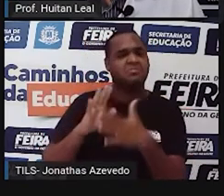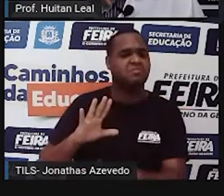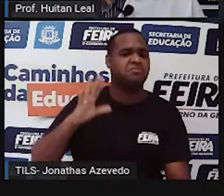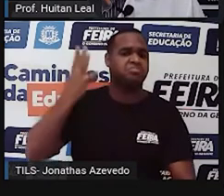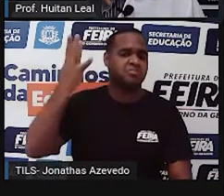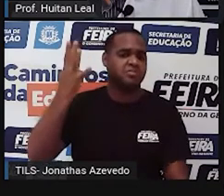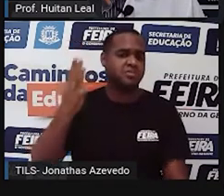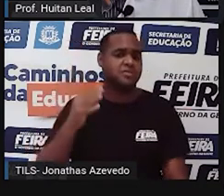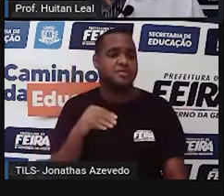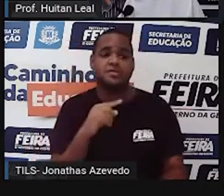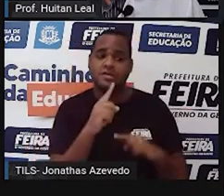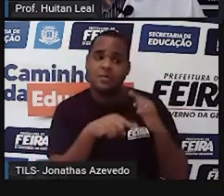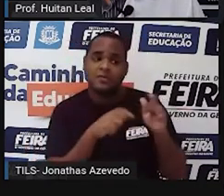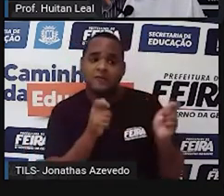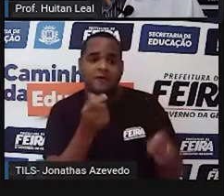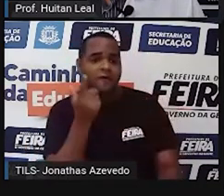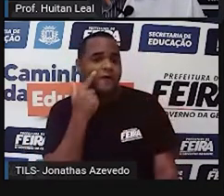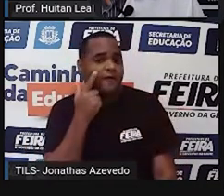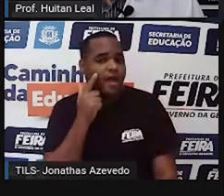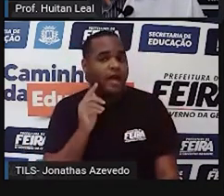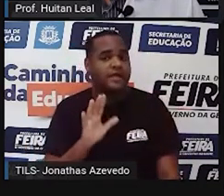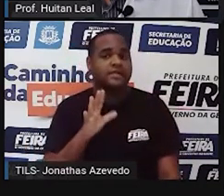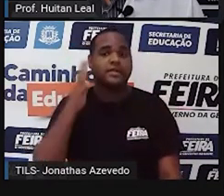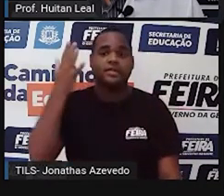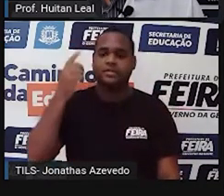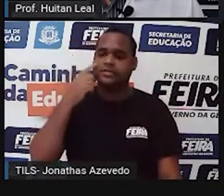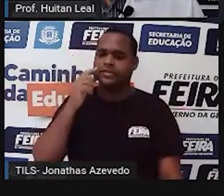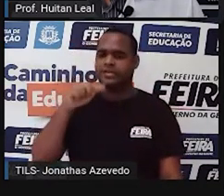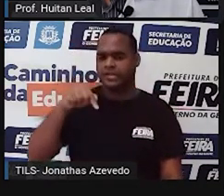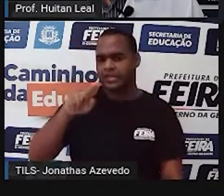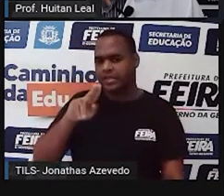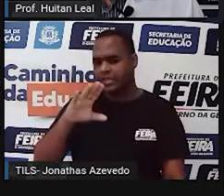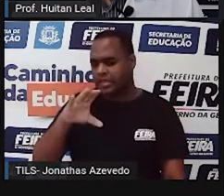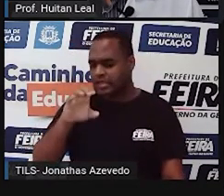eventualmente, porventura, acaso, quiçá,